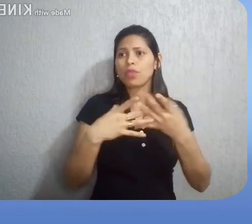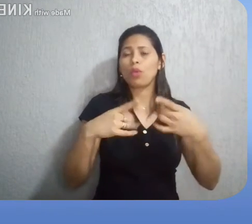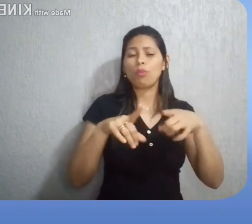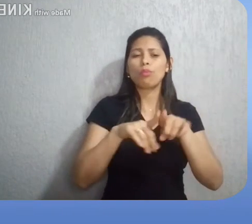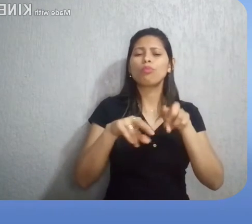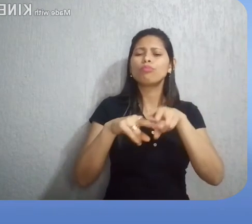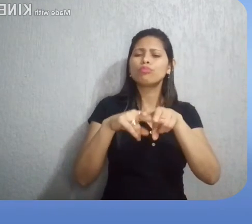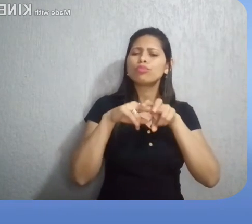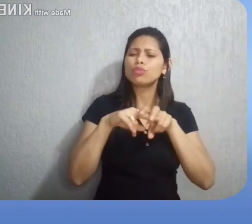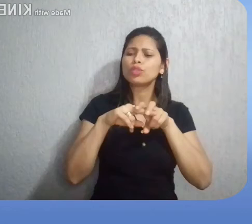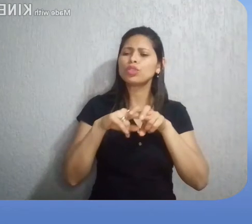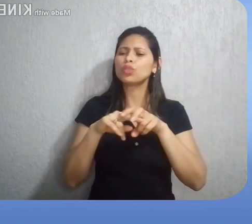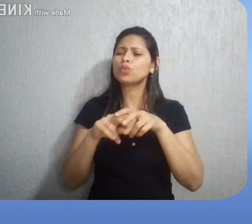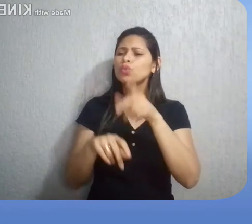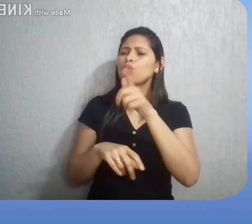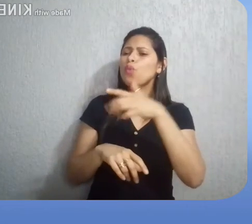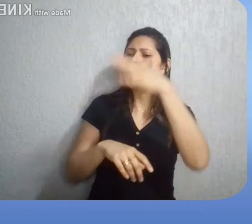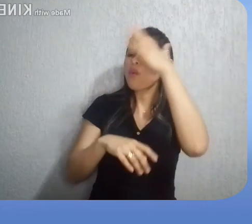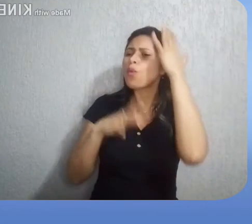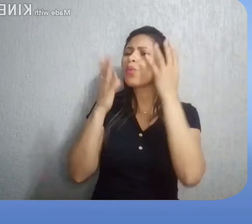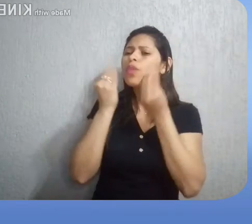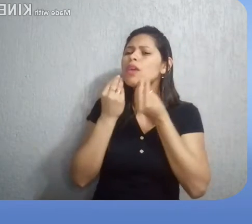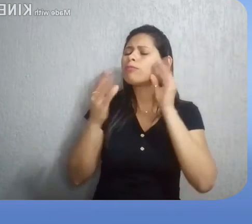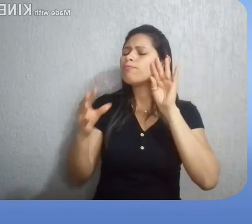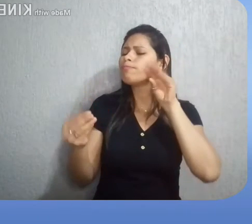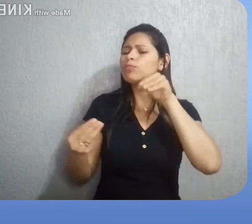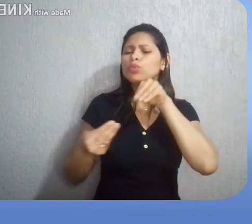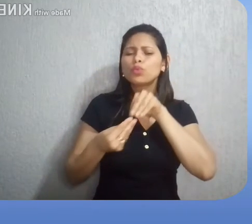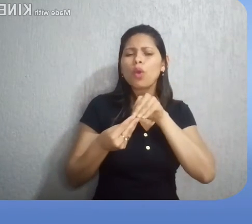tem entre os grupos.